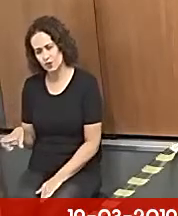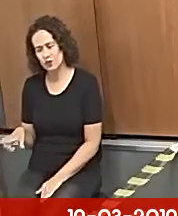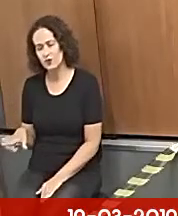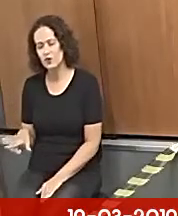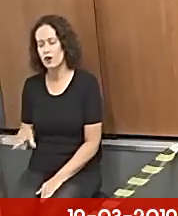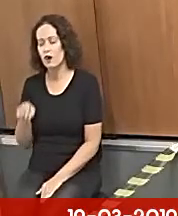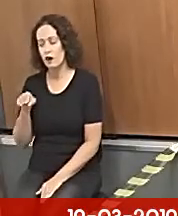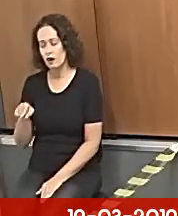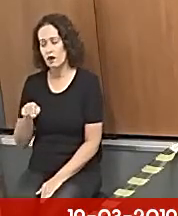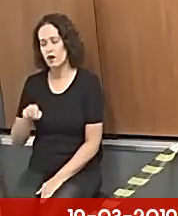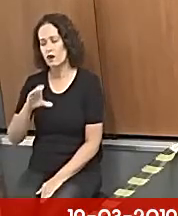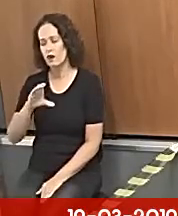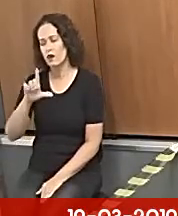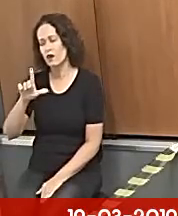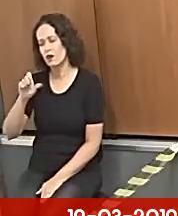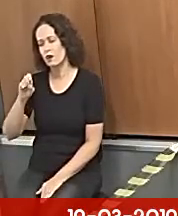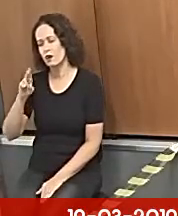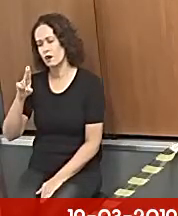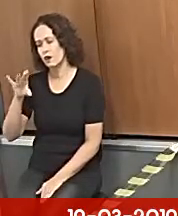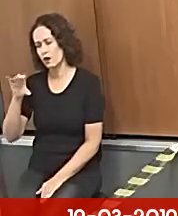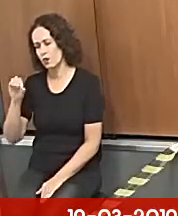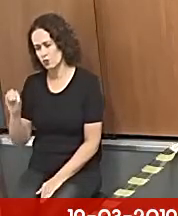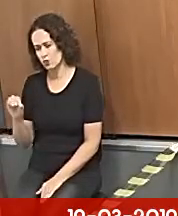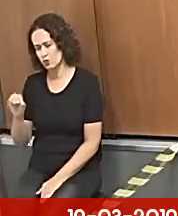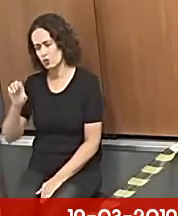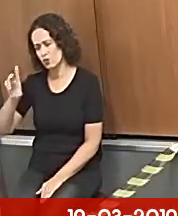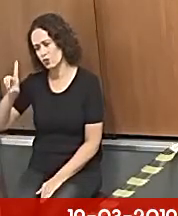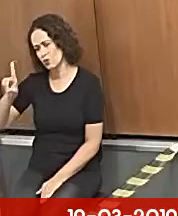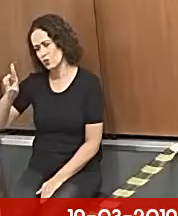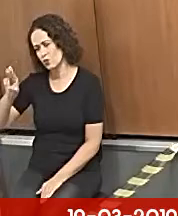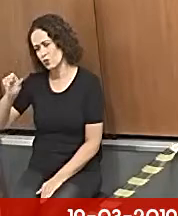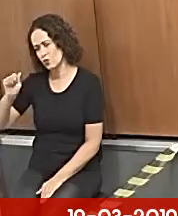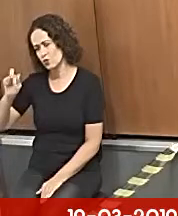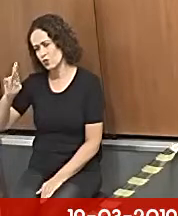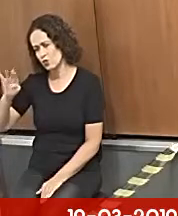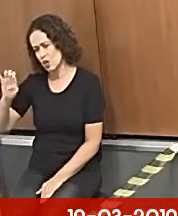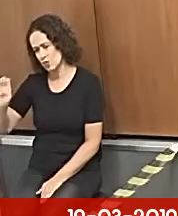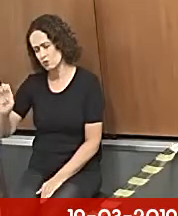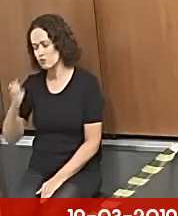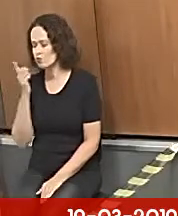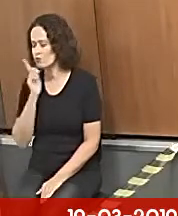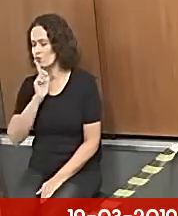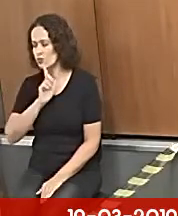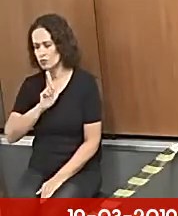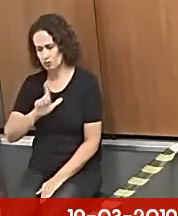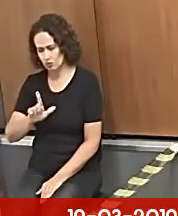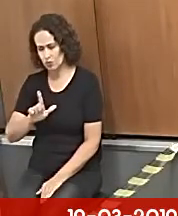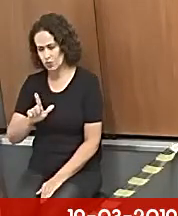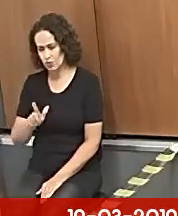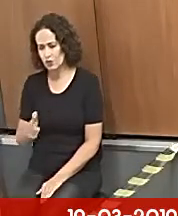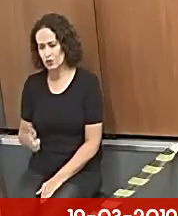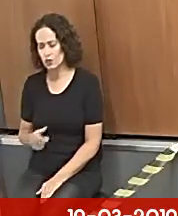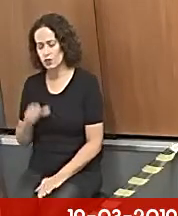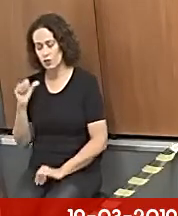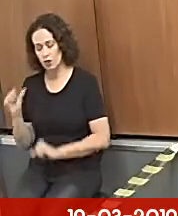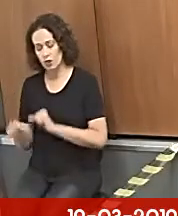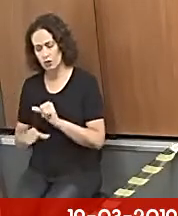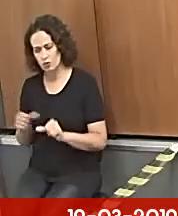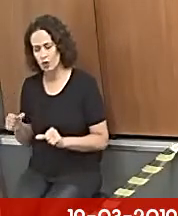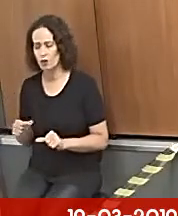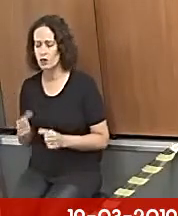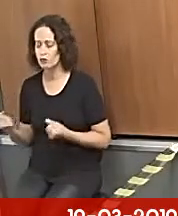duarte conseguiu a junto com o secretário o governo na ocasião conseguimos realizar né é a troca do veículo